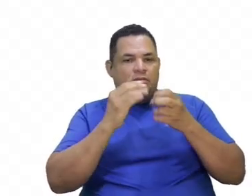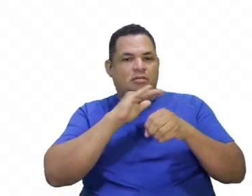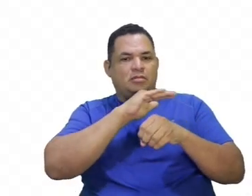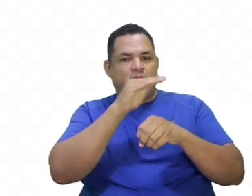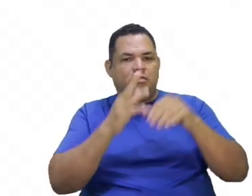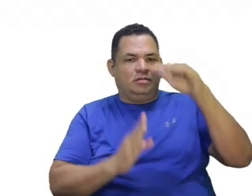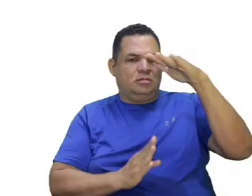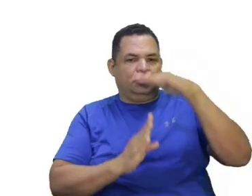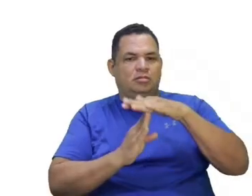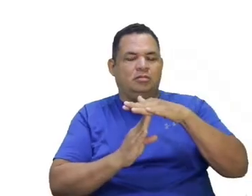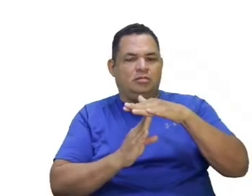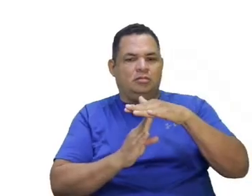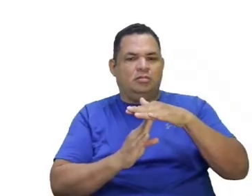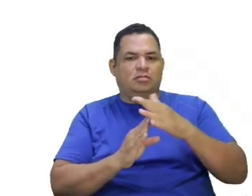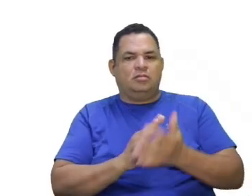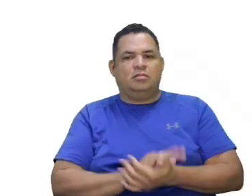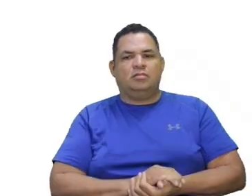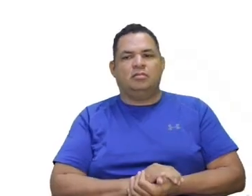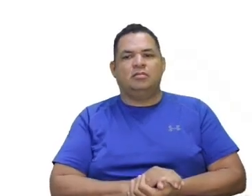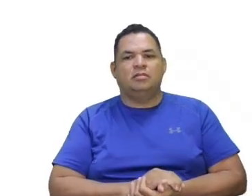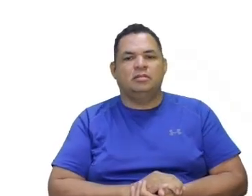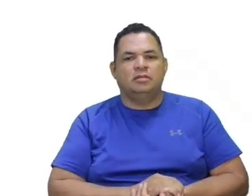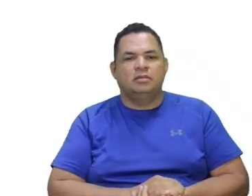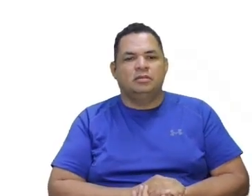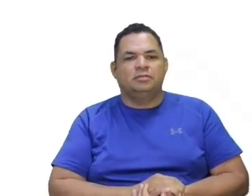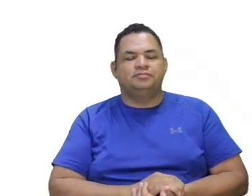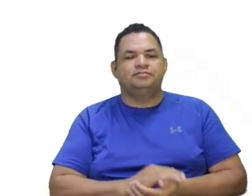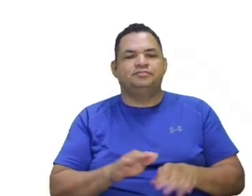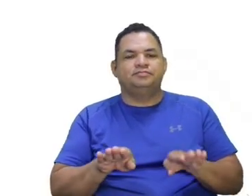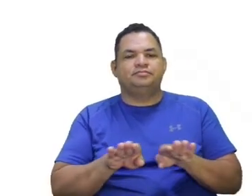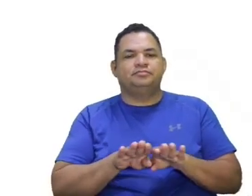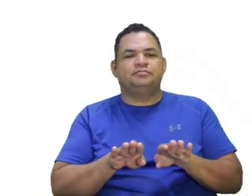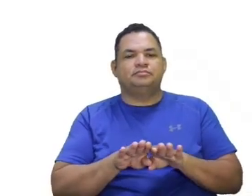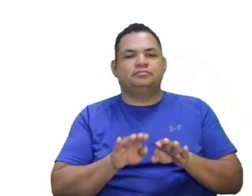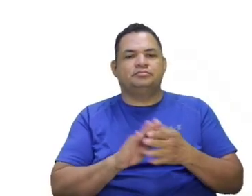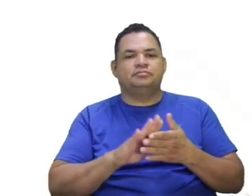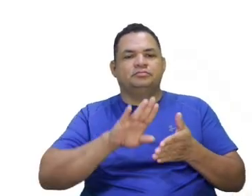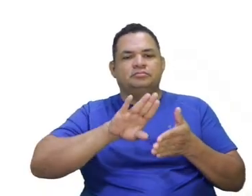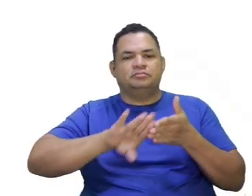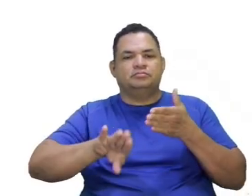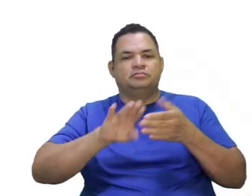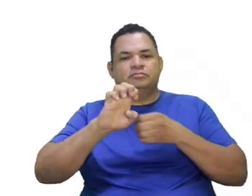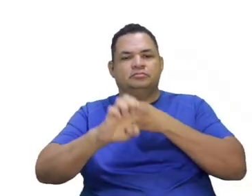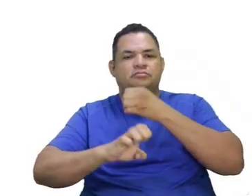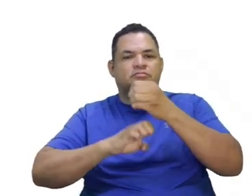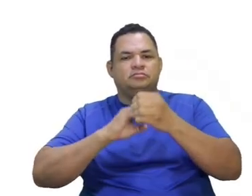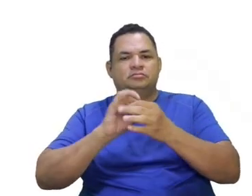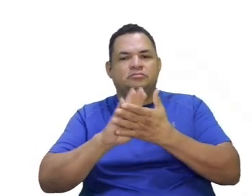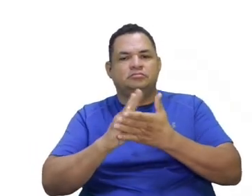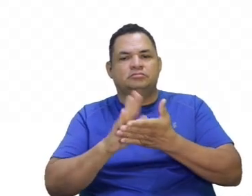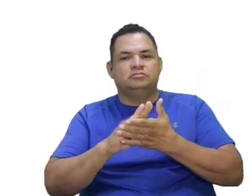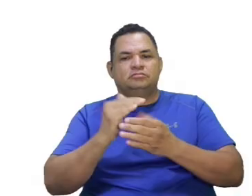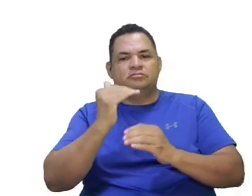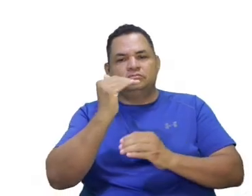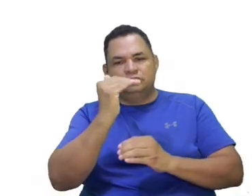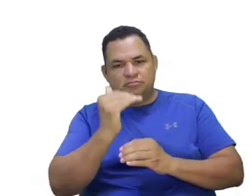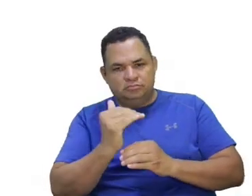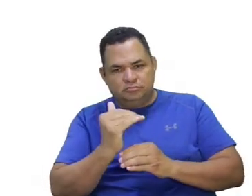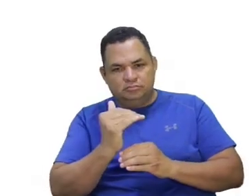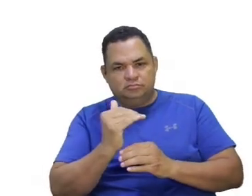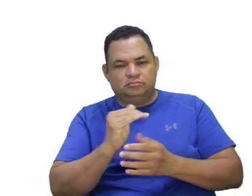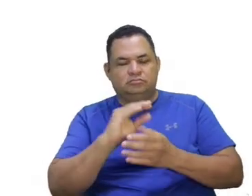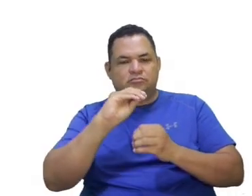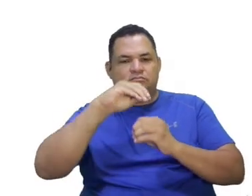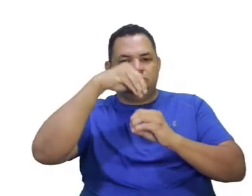dele, que é a camada mais externa, e vou fazer a retirada dos elétrons lá desse subnível